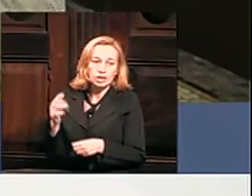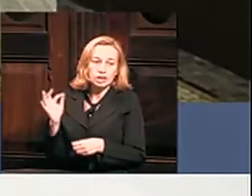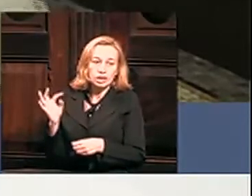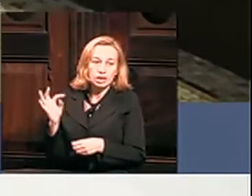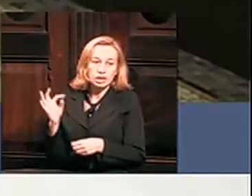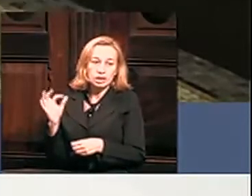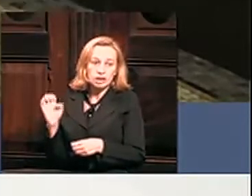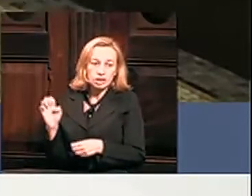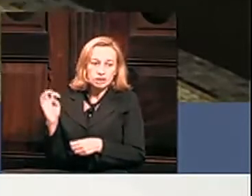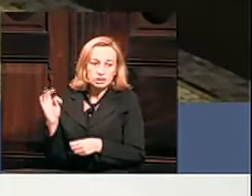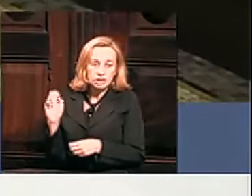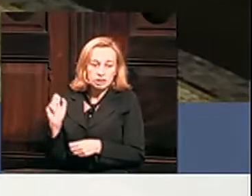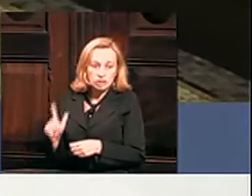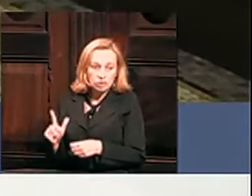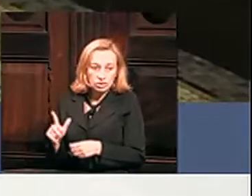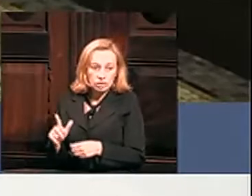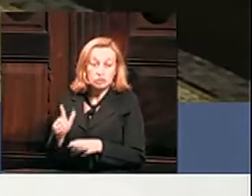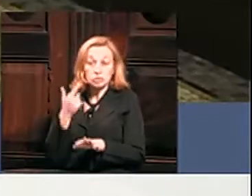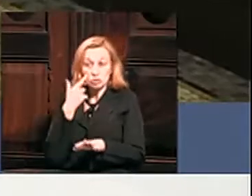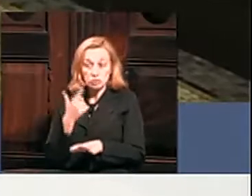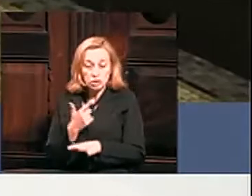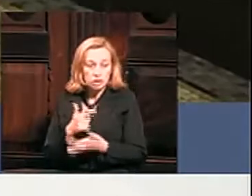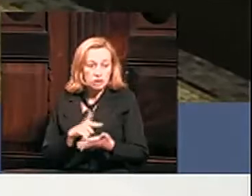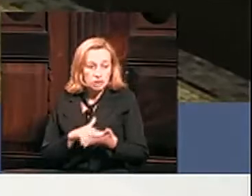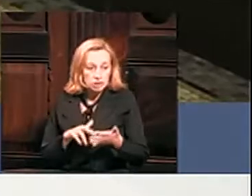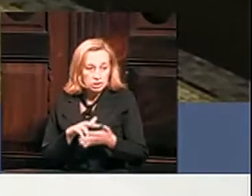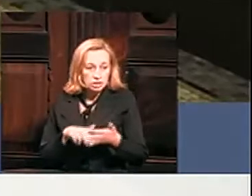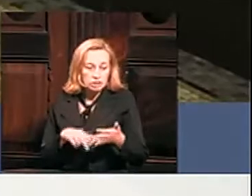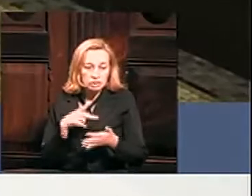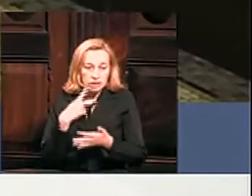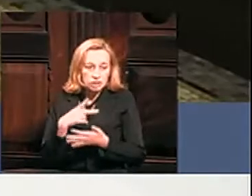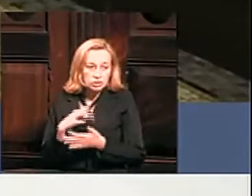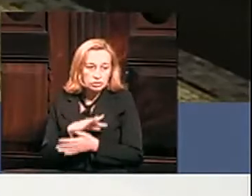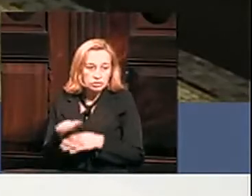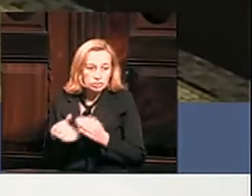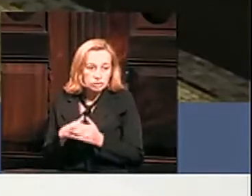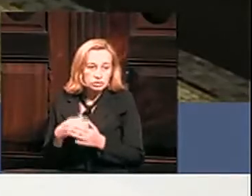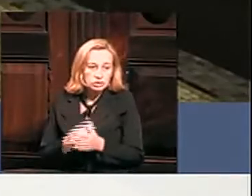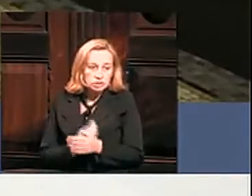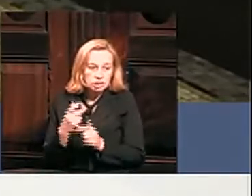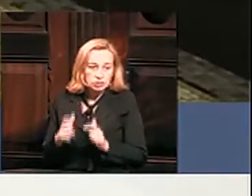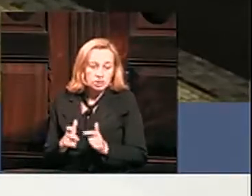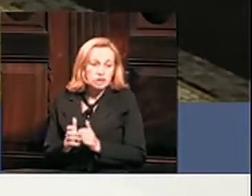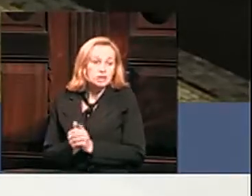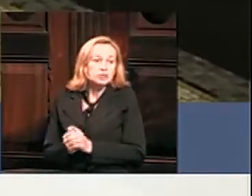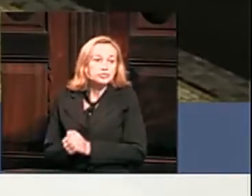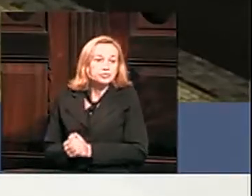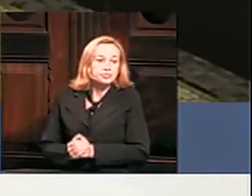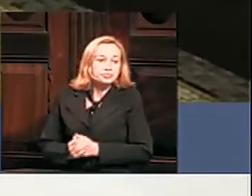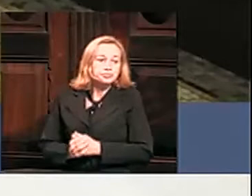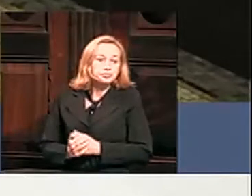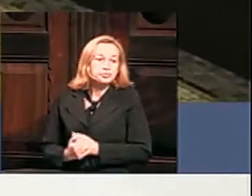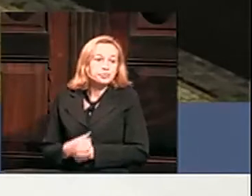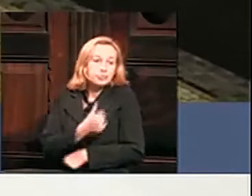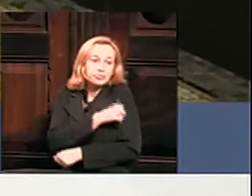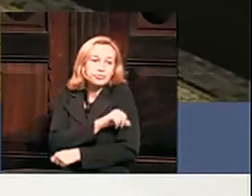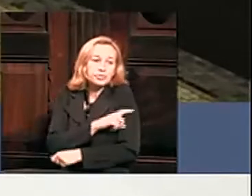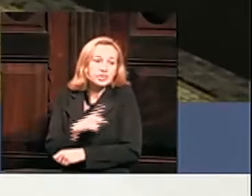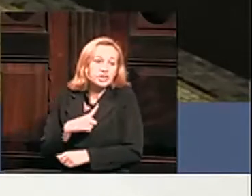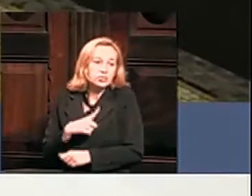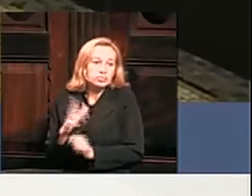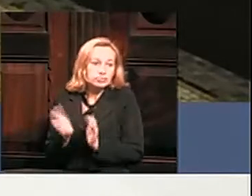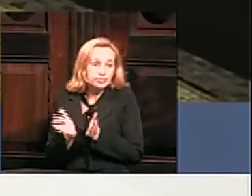o levantamento e trago aqui para Vossa Excelência e para todos que estão aqui presentes. No Rio de Janeiro, nós temos